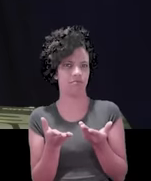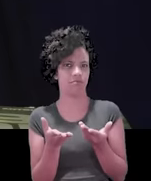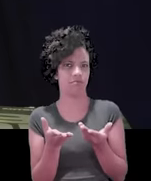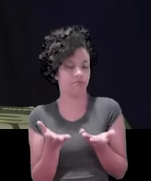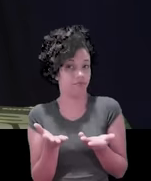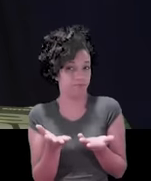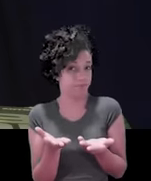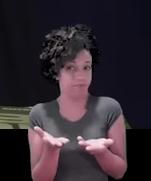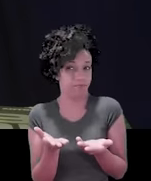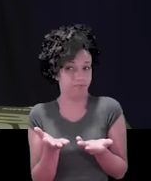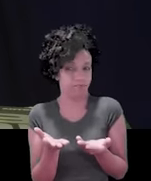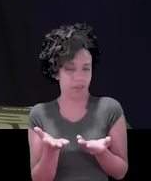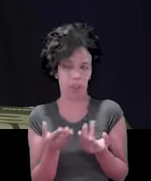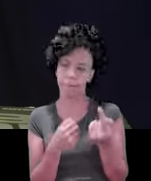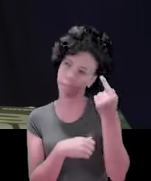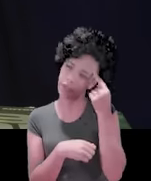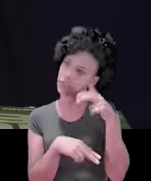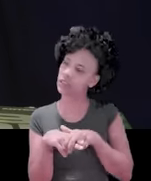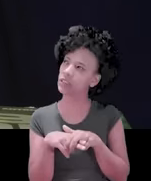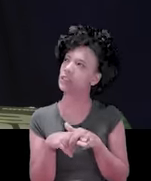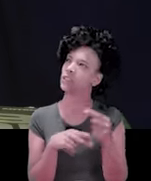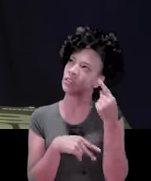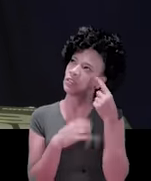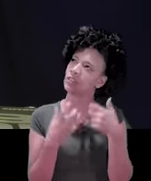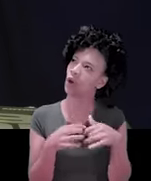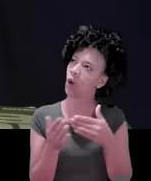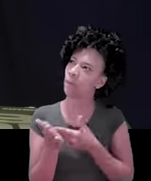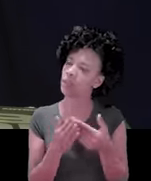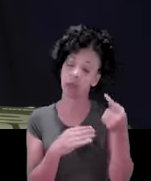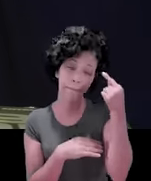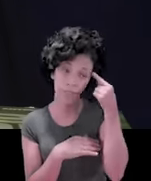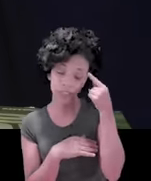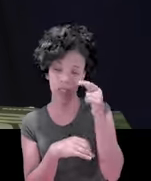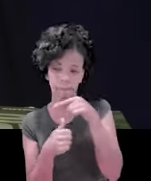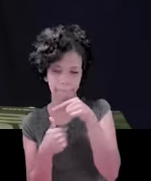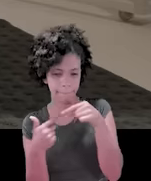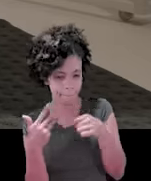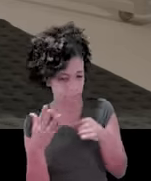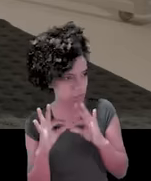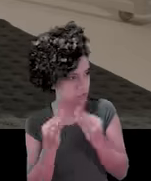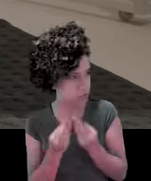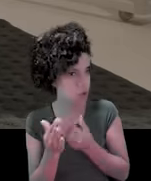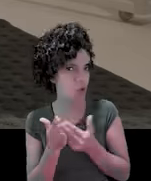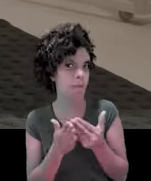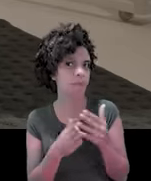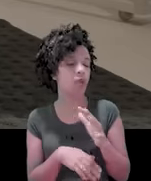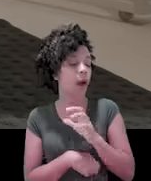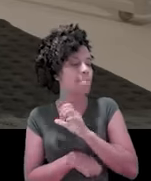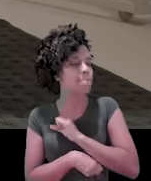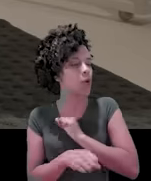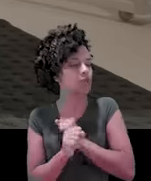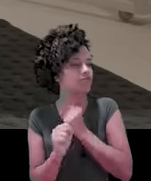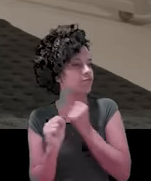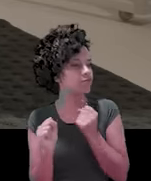o e ficava ali pensando neles e começa a pensar nele se conhecer melhor meu